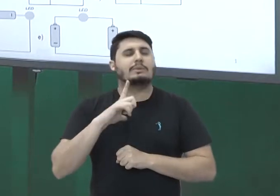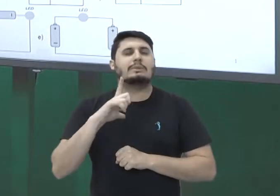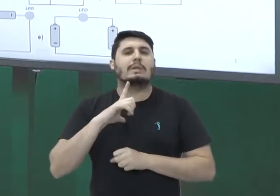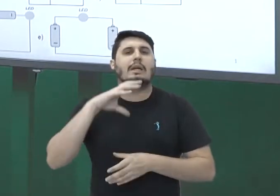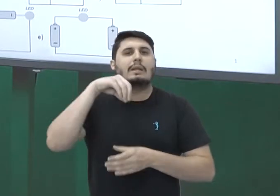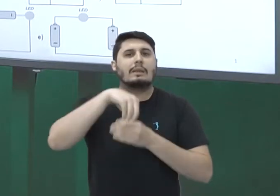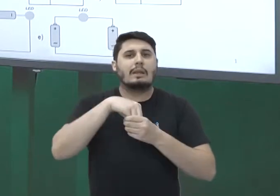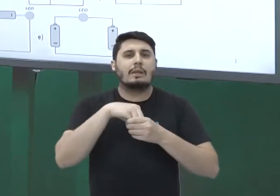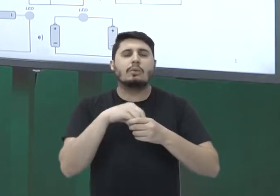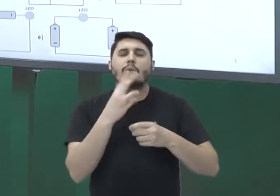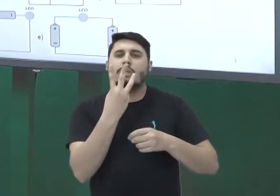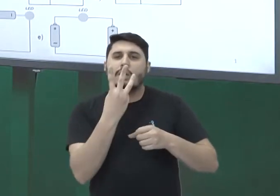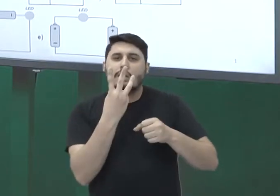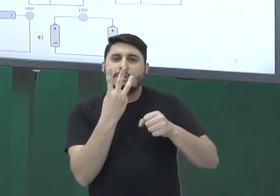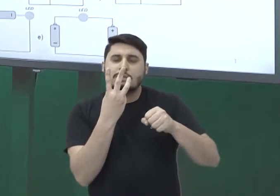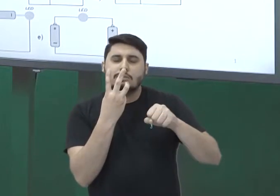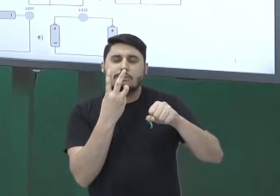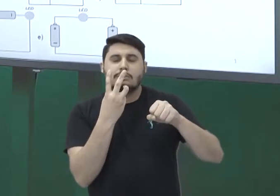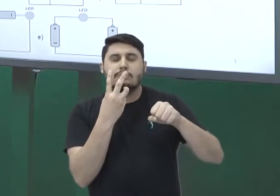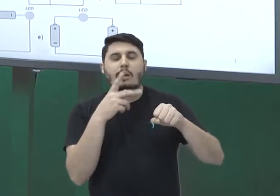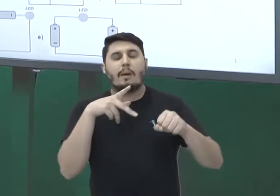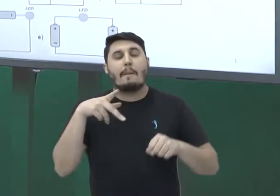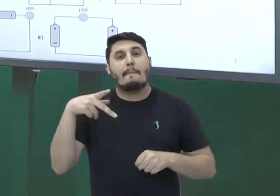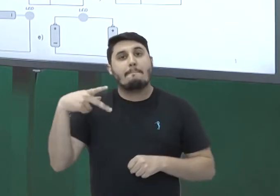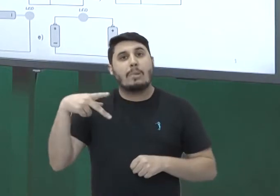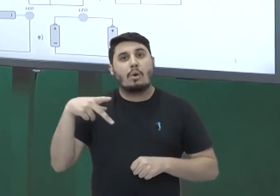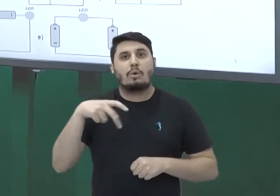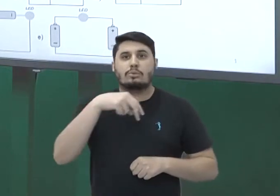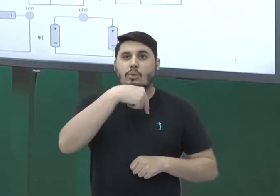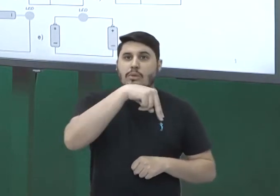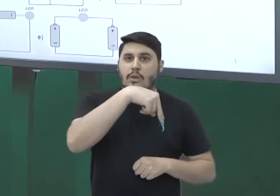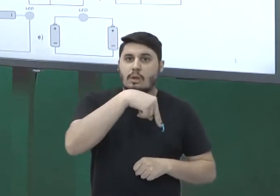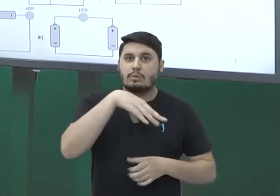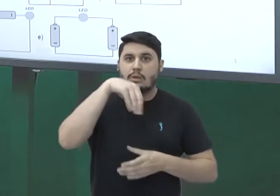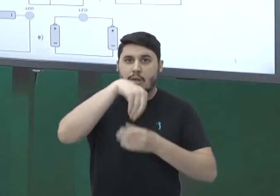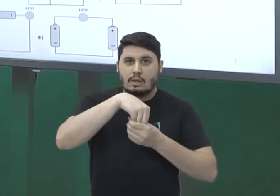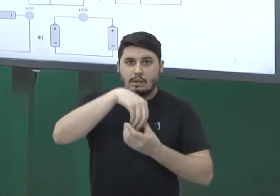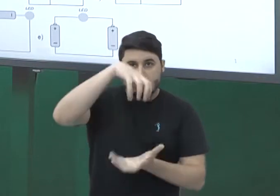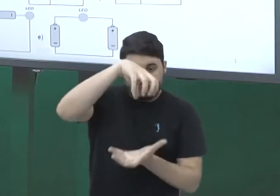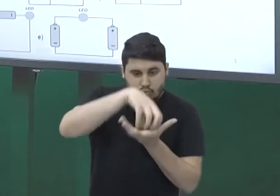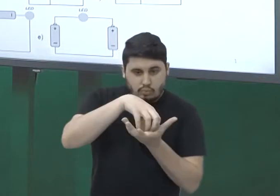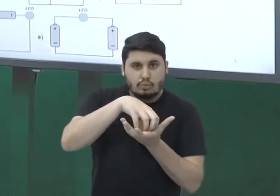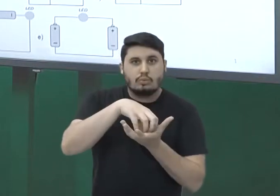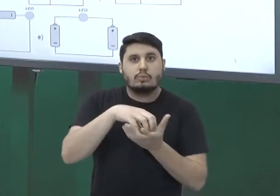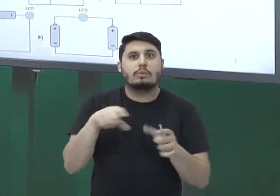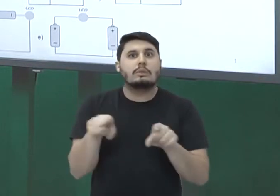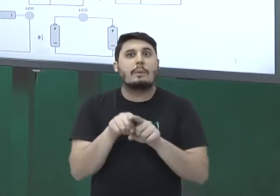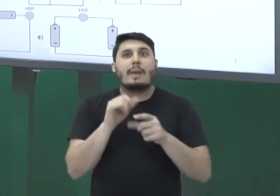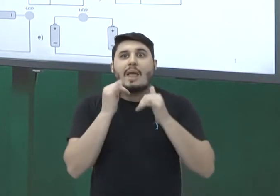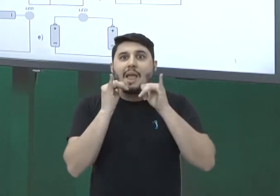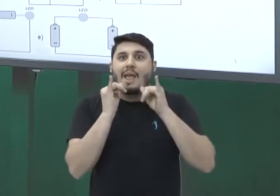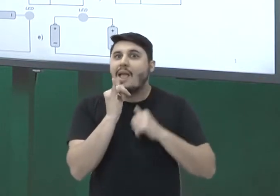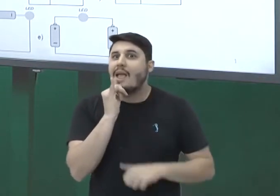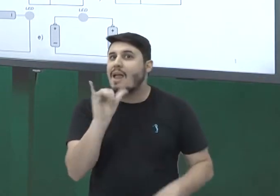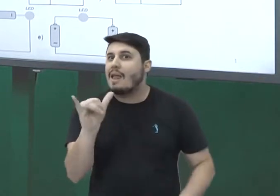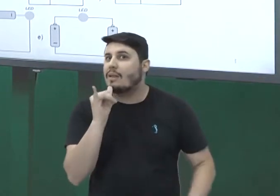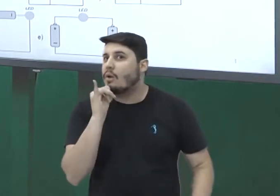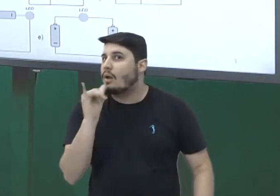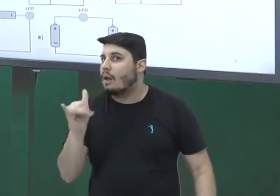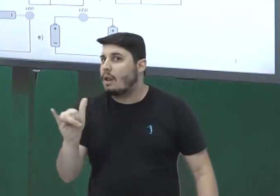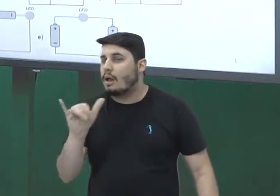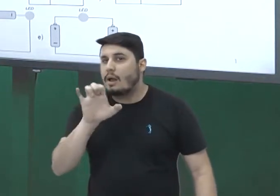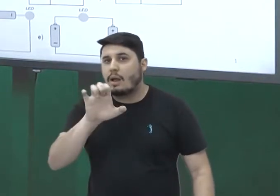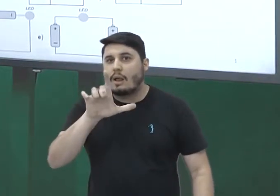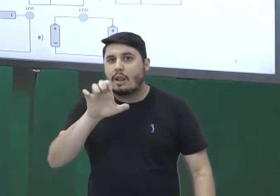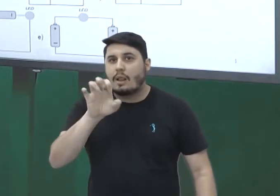3 partículas. Prótons e nêutrons que ficam no núcleo e os elétrons que estão ali ao redor, tá